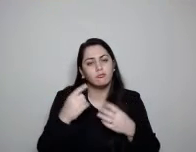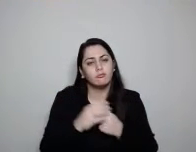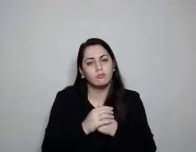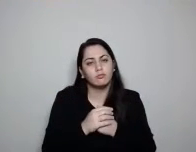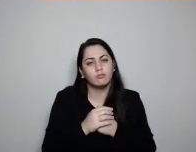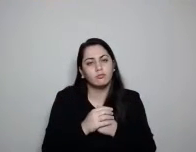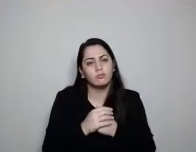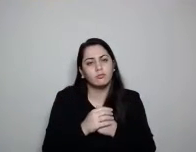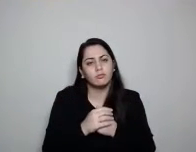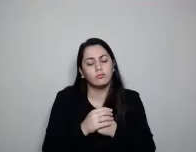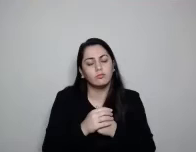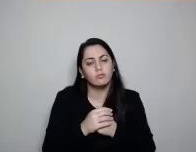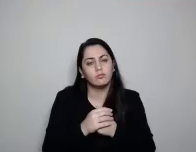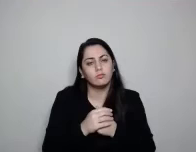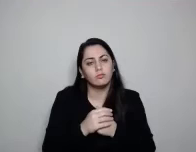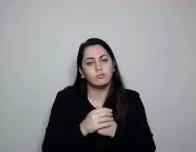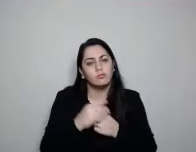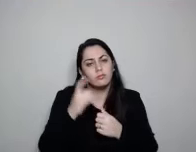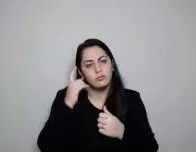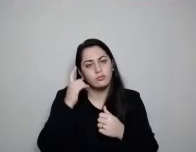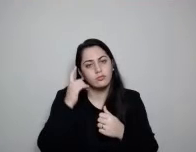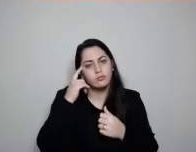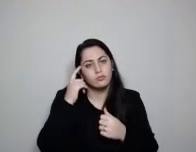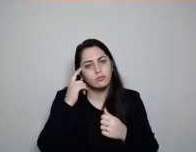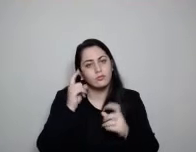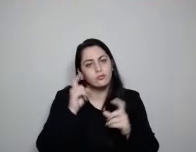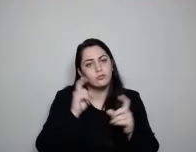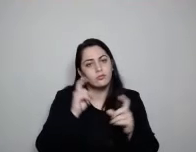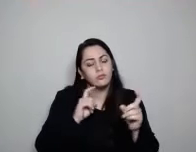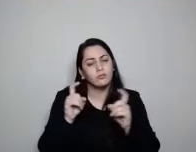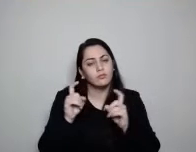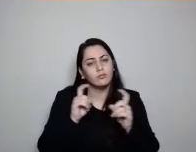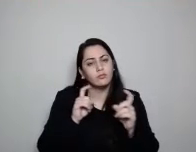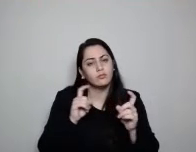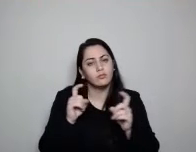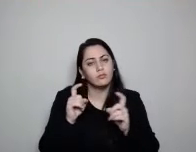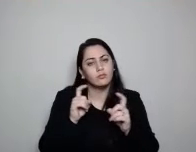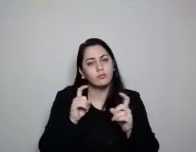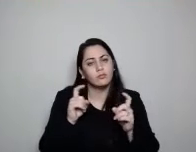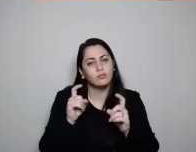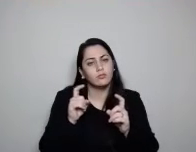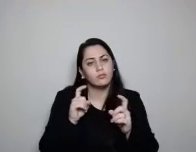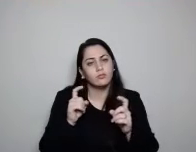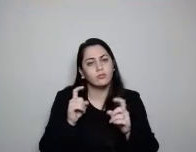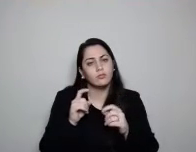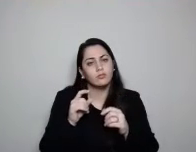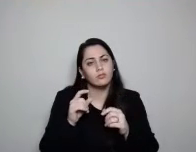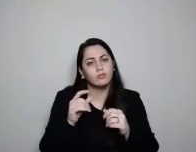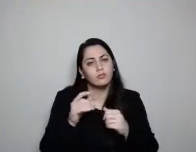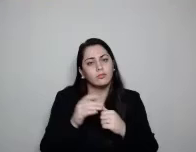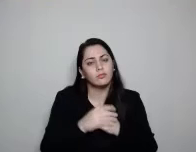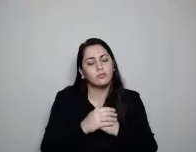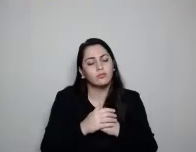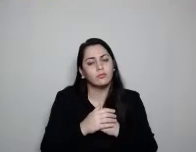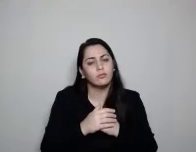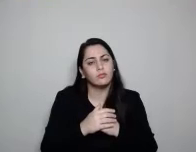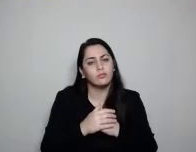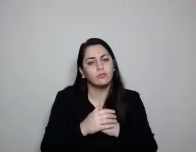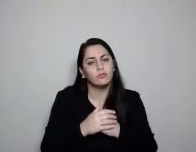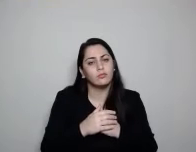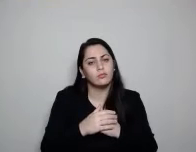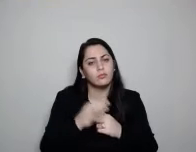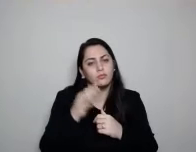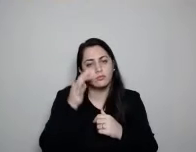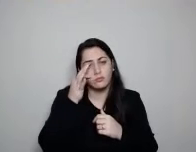pensando em ser uma sessão híbrida. Então, a CETIC instalou um notebook numa outra sala, e eles estão nessa outra sala.